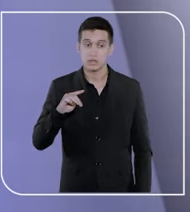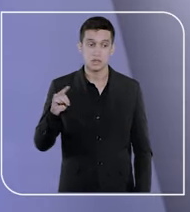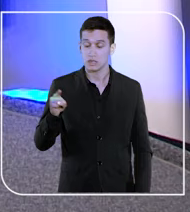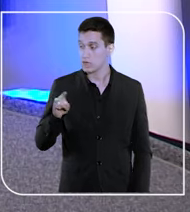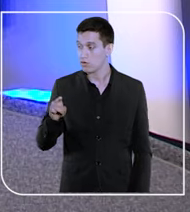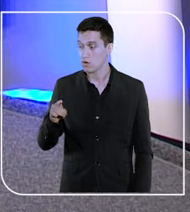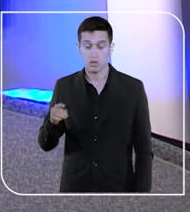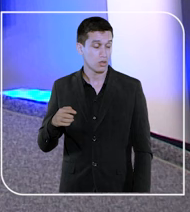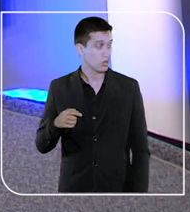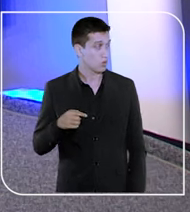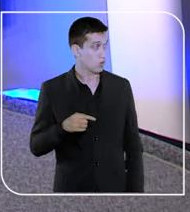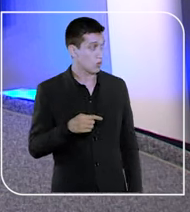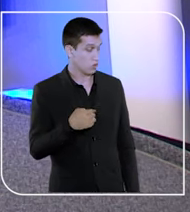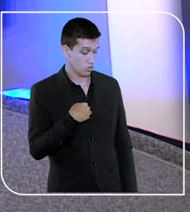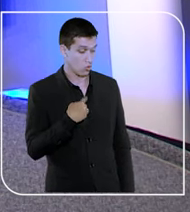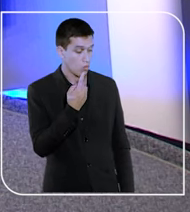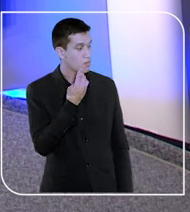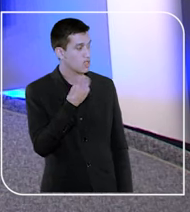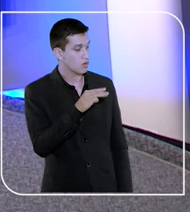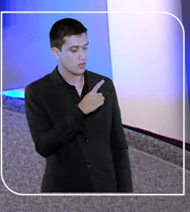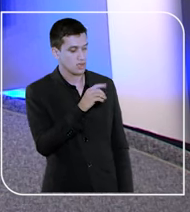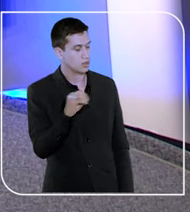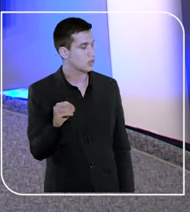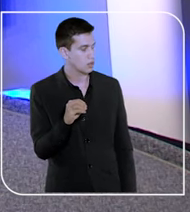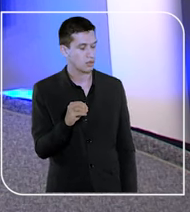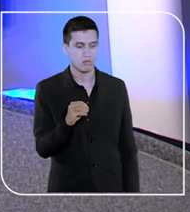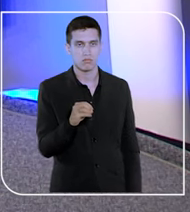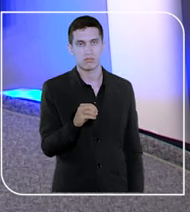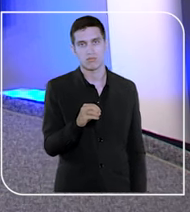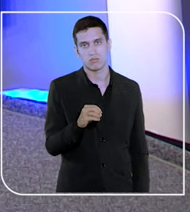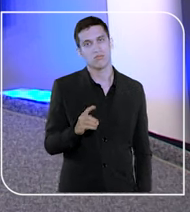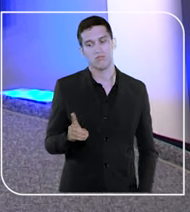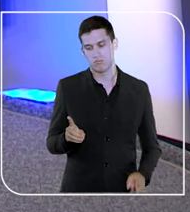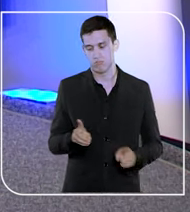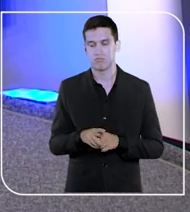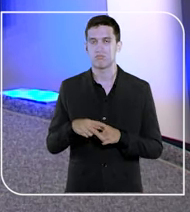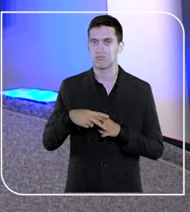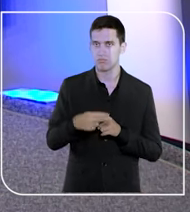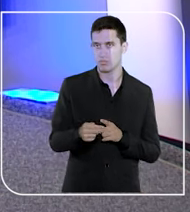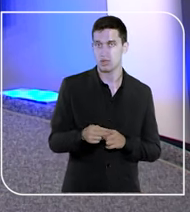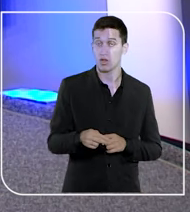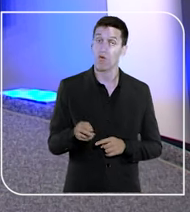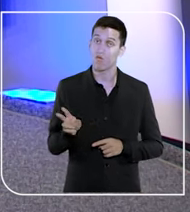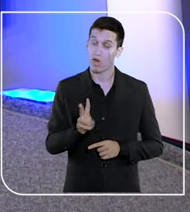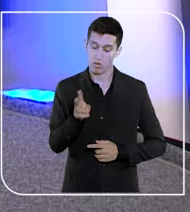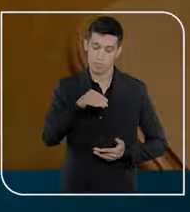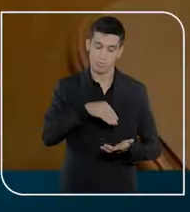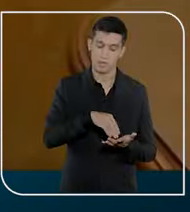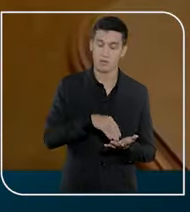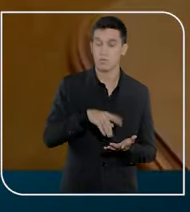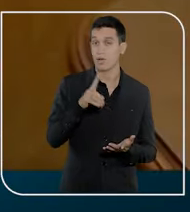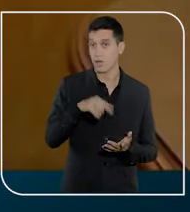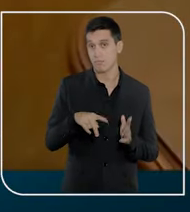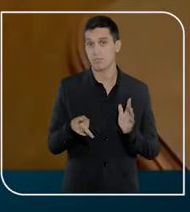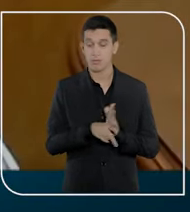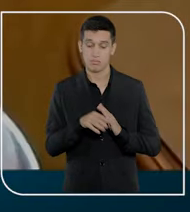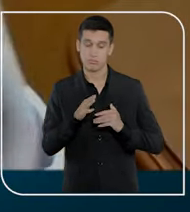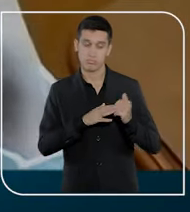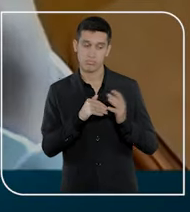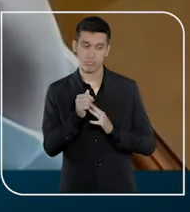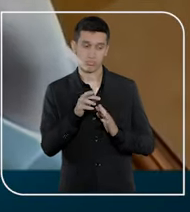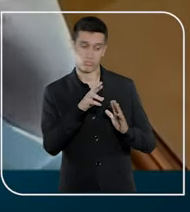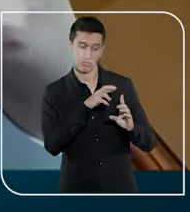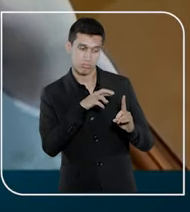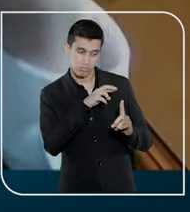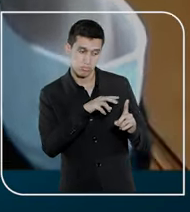leva. Certo? Então, o valor mínimo é o valor da avaliação. Professor, mas